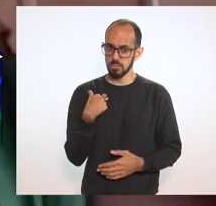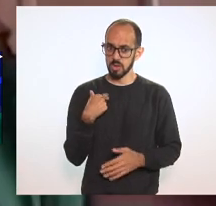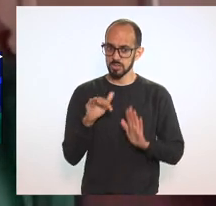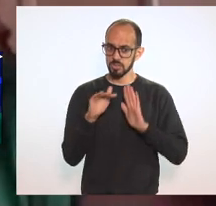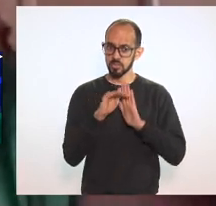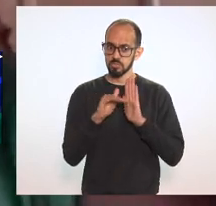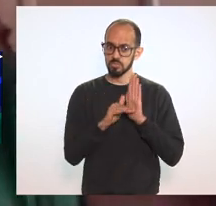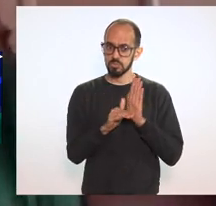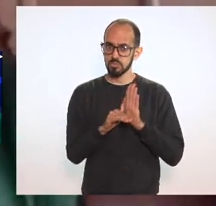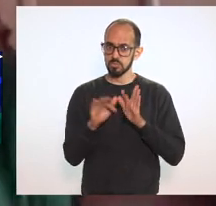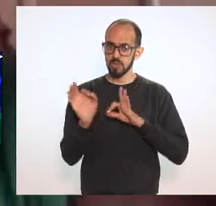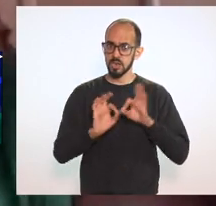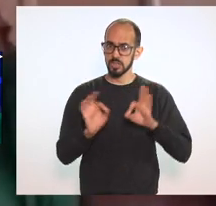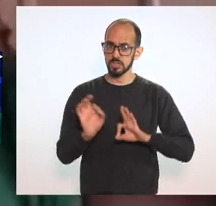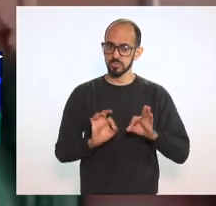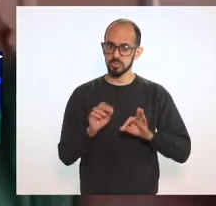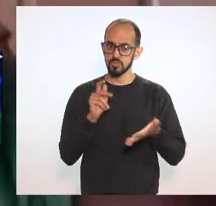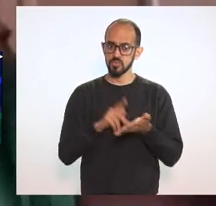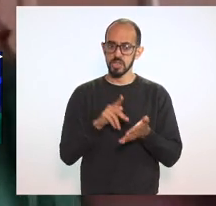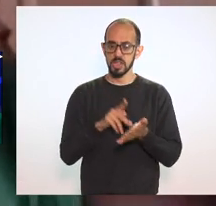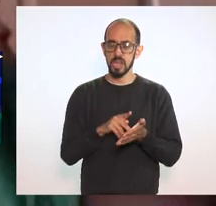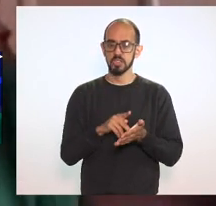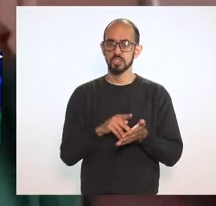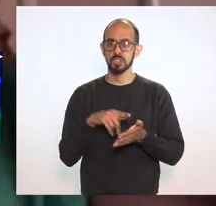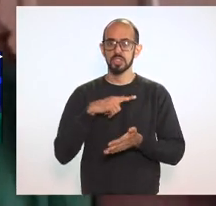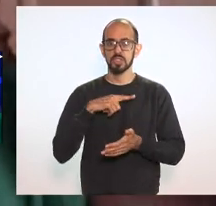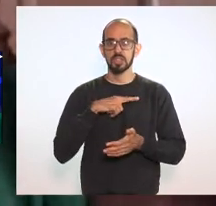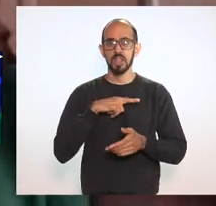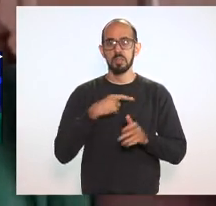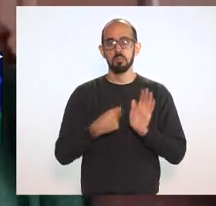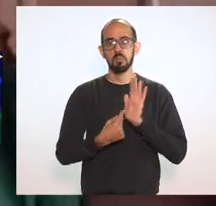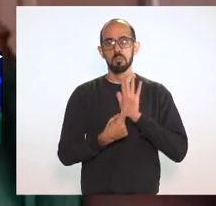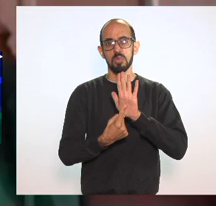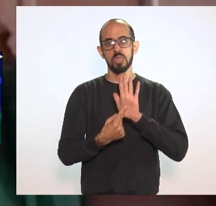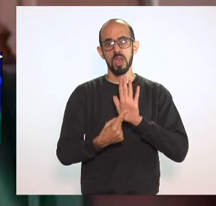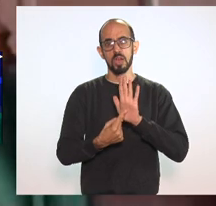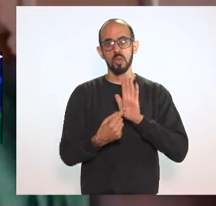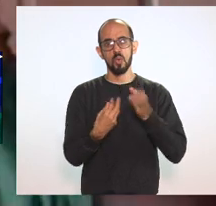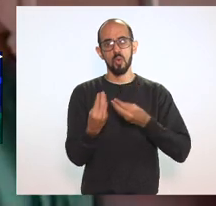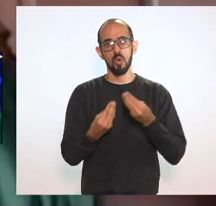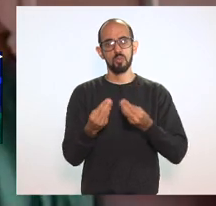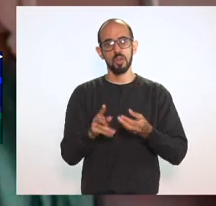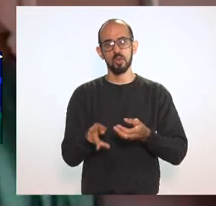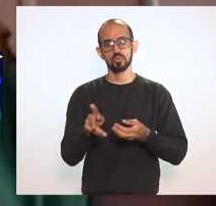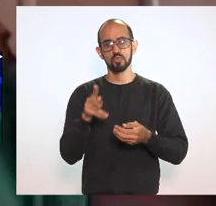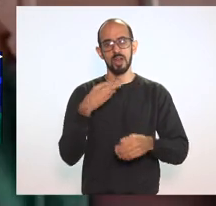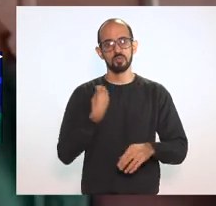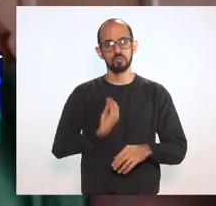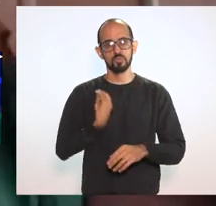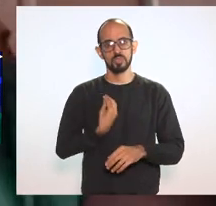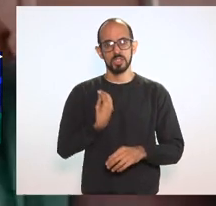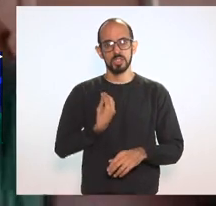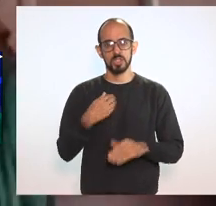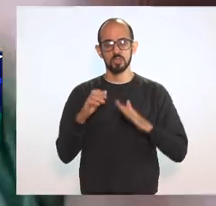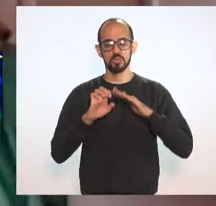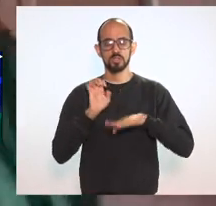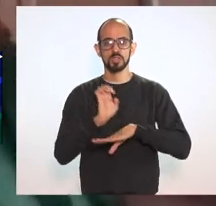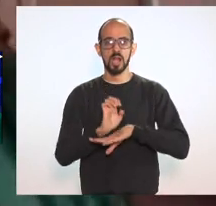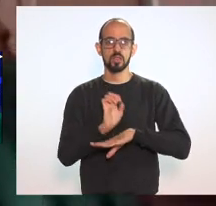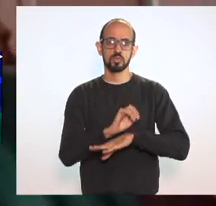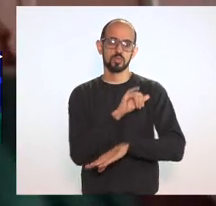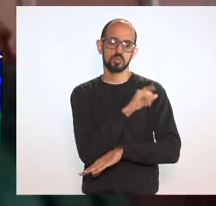o plano que diz fato Garanta a vida no estado do Rio de Janeiro que seja um plano conjunto